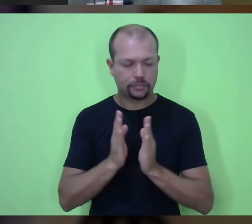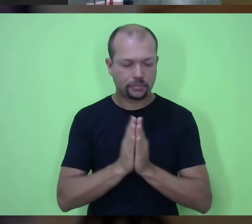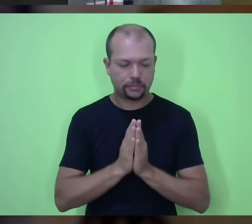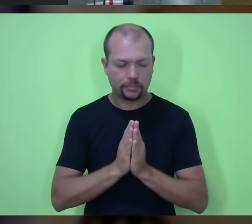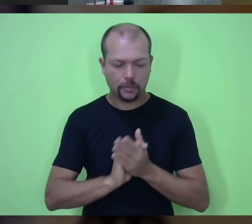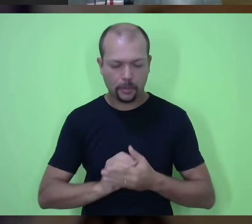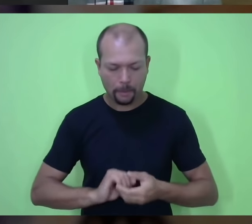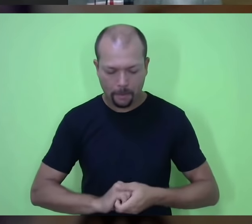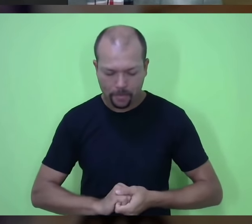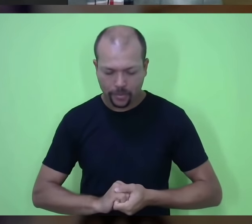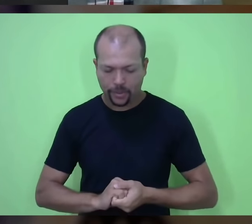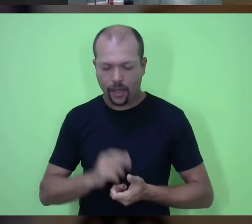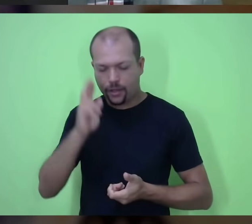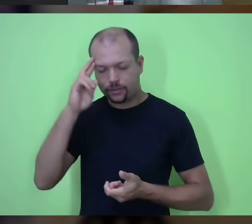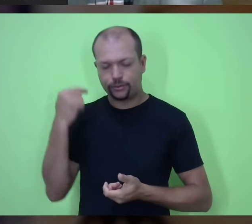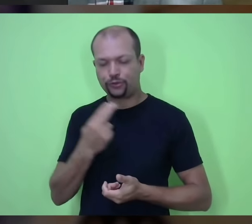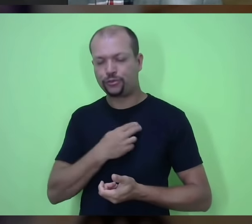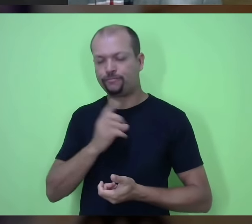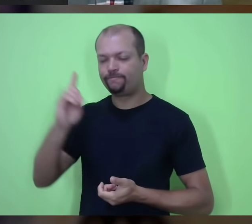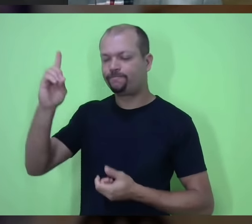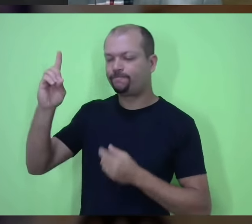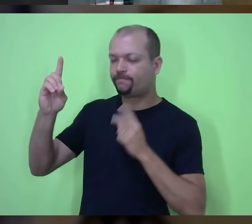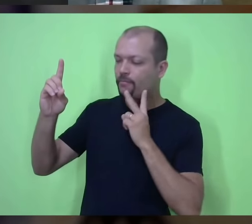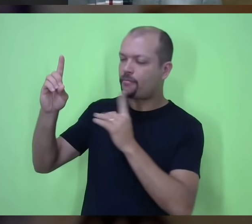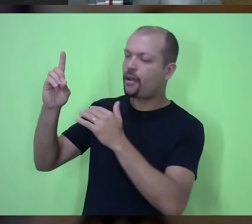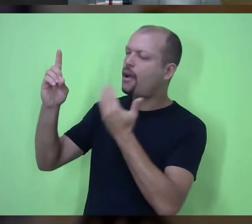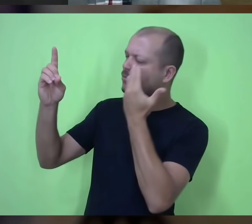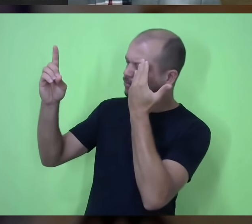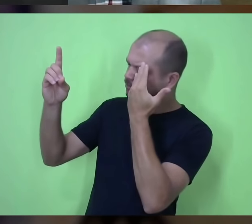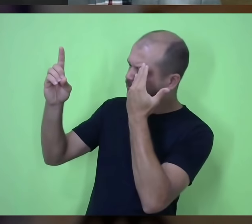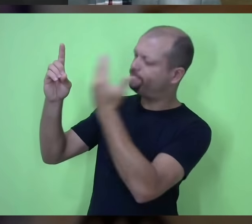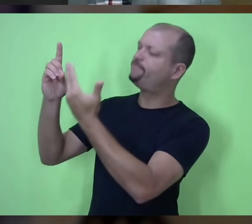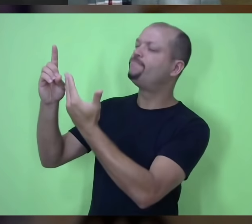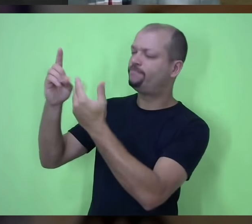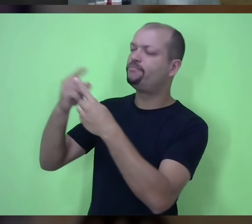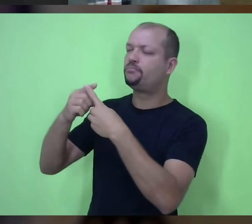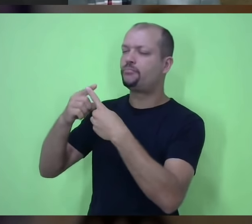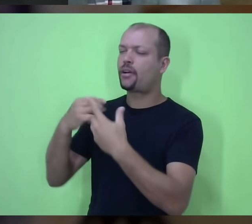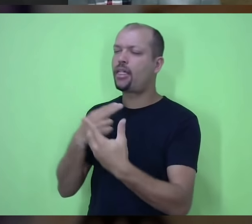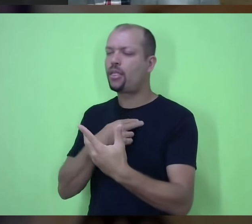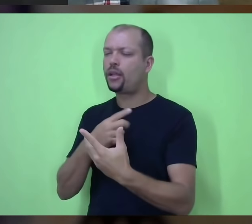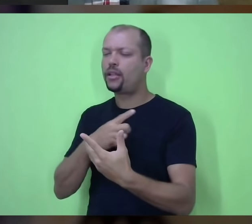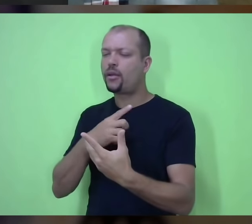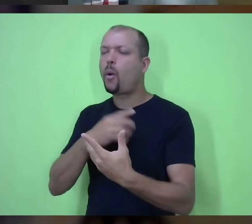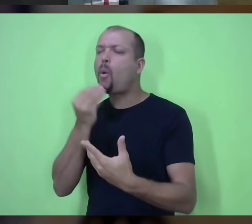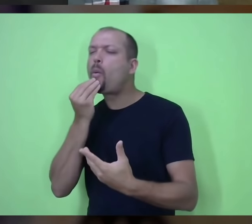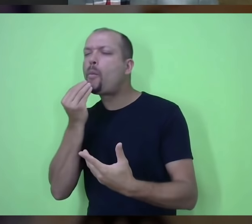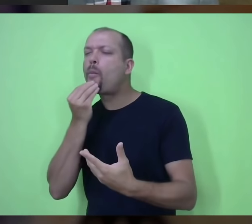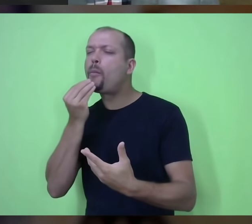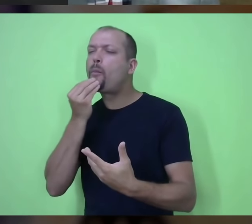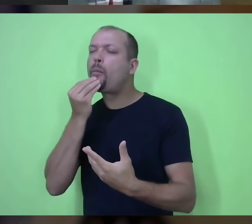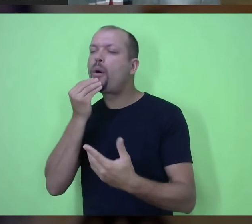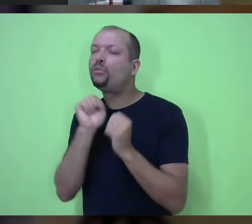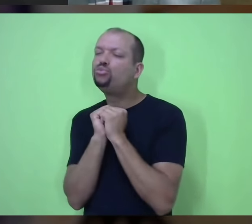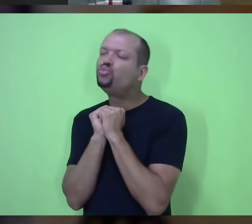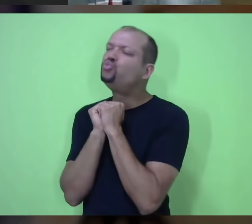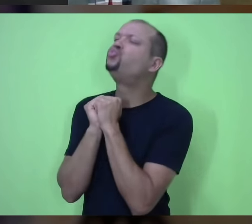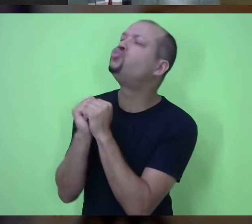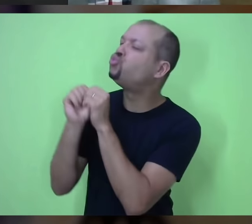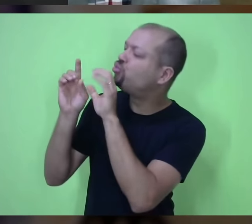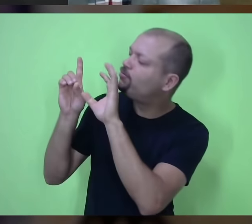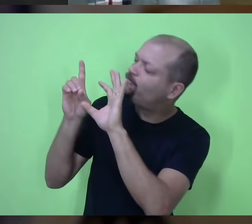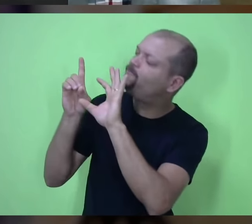Oremos então. Senhor nosso Deus e Pai, gratos somos a Ti porque temos, neste momento, a oportunidade de nos aproximarmos